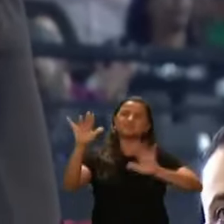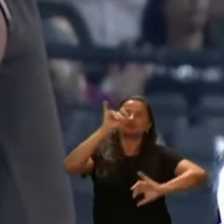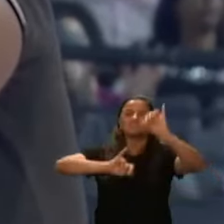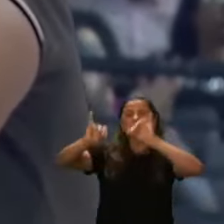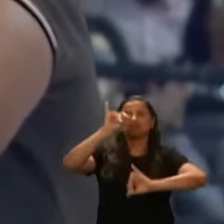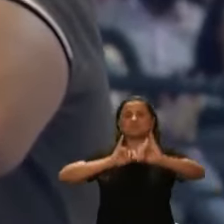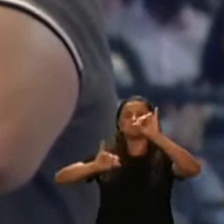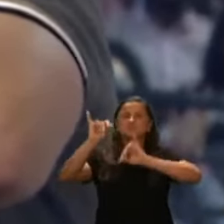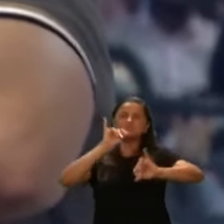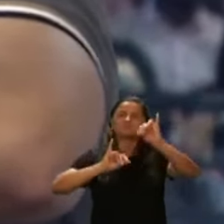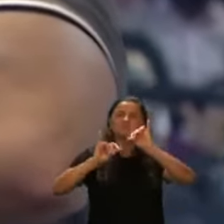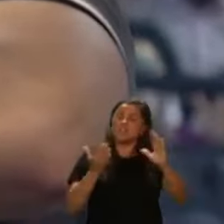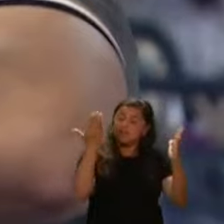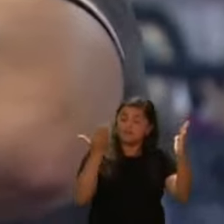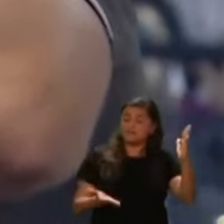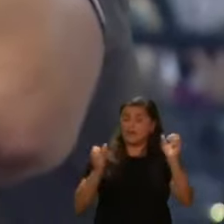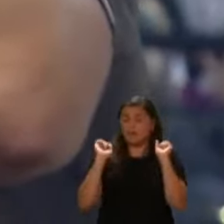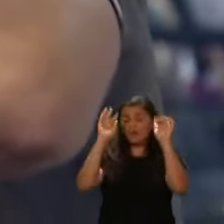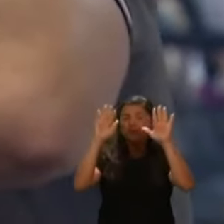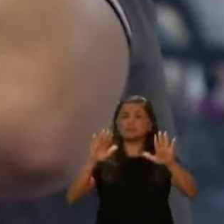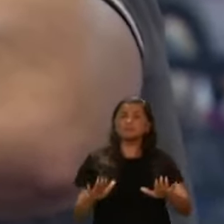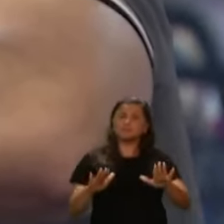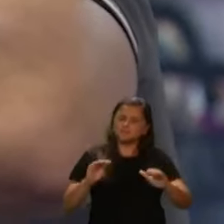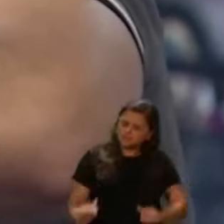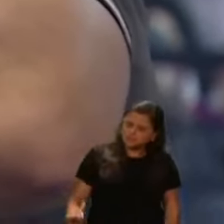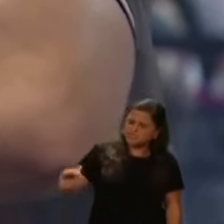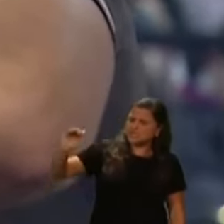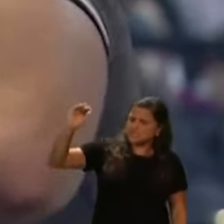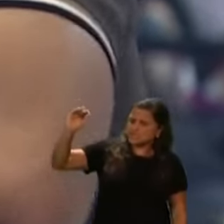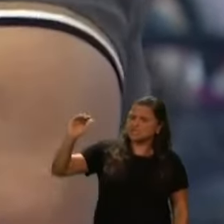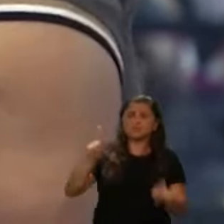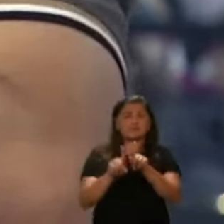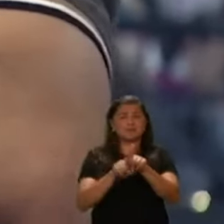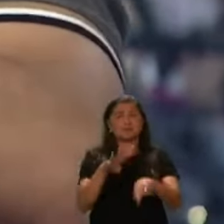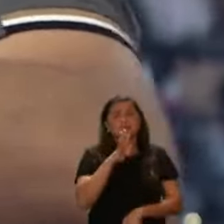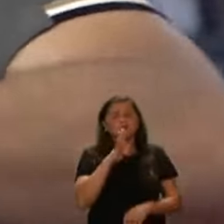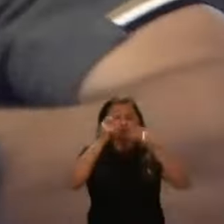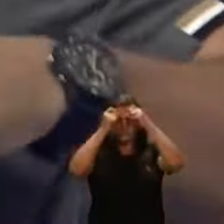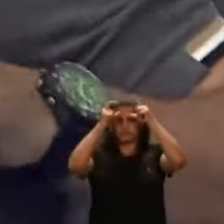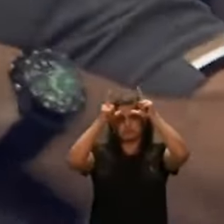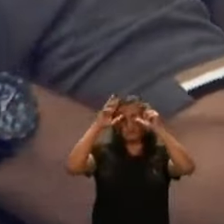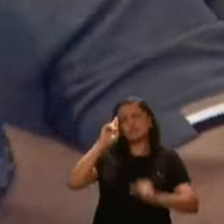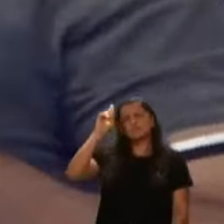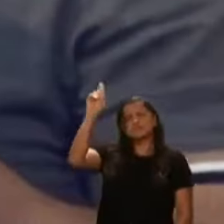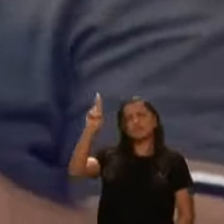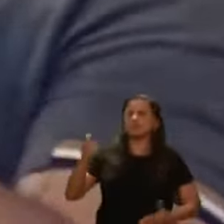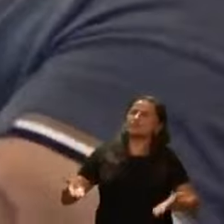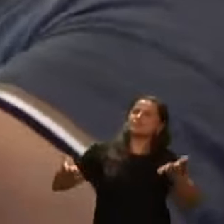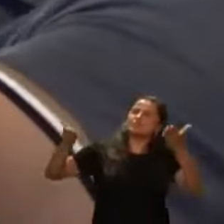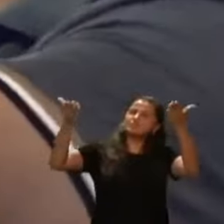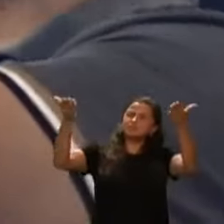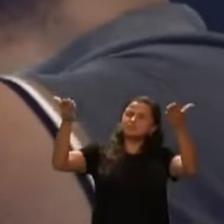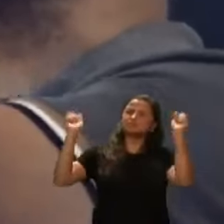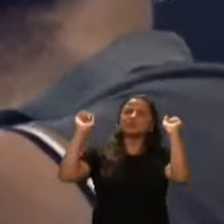consagramos você. Sê tu uma bênção, que você cresça não somente em tamanho, mas no conhecimento do Senhor. Nós te